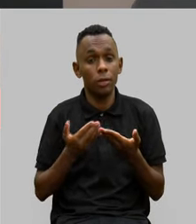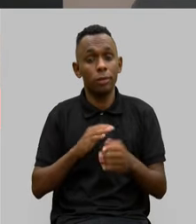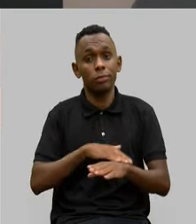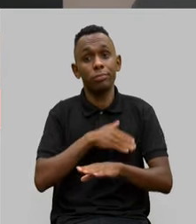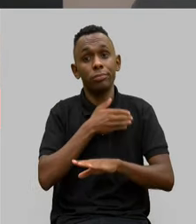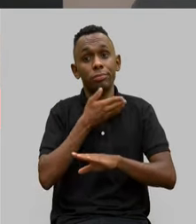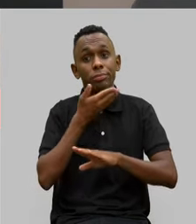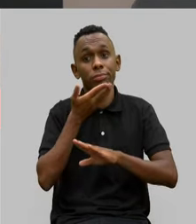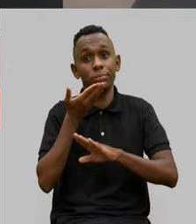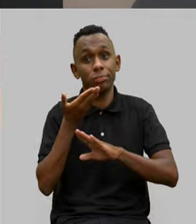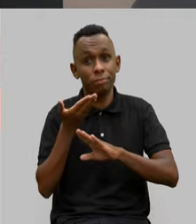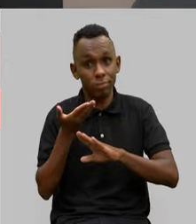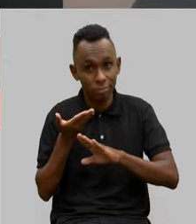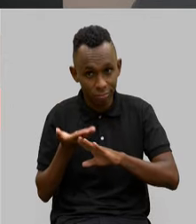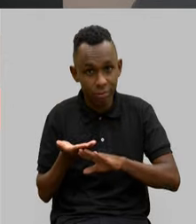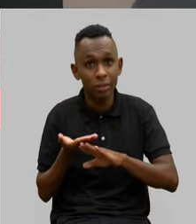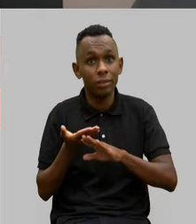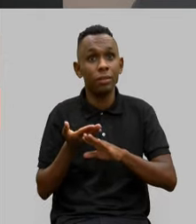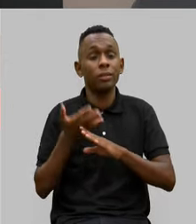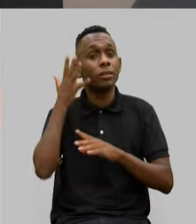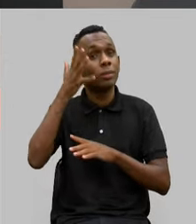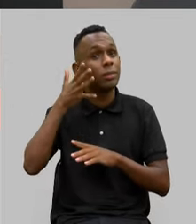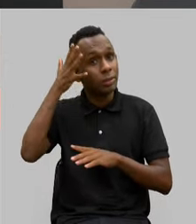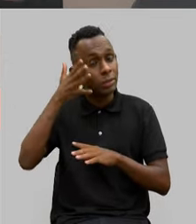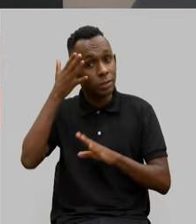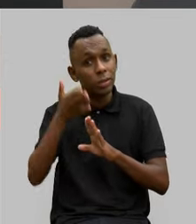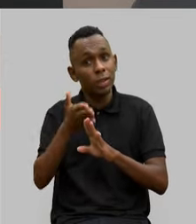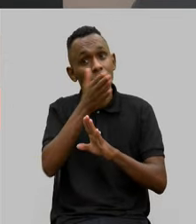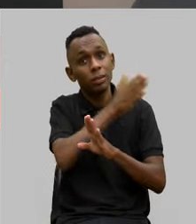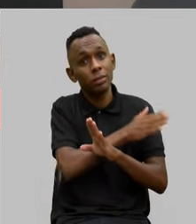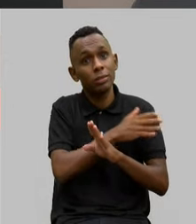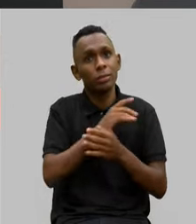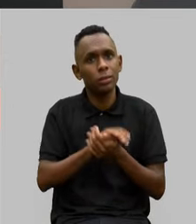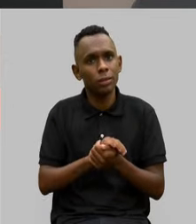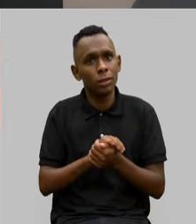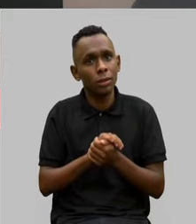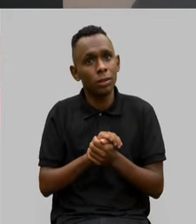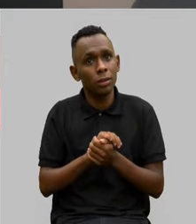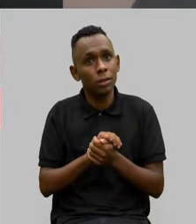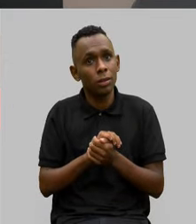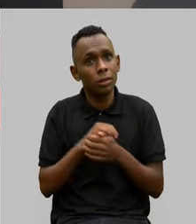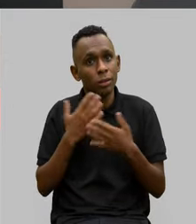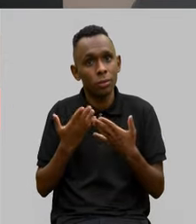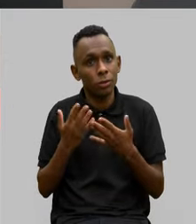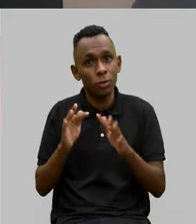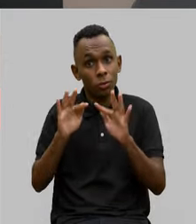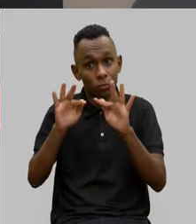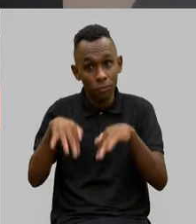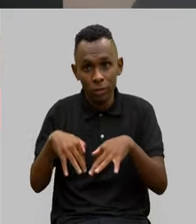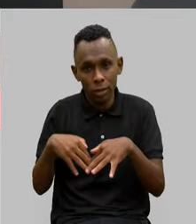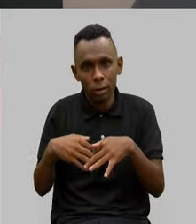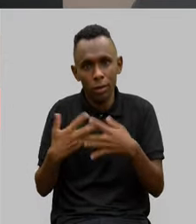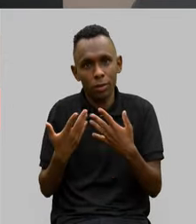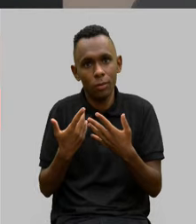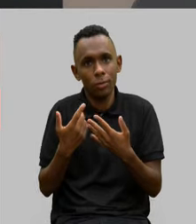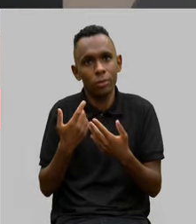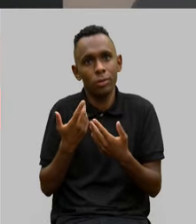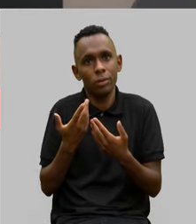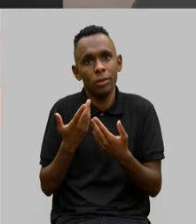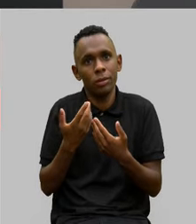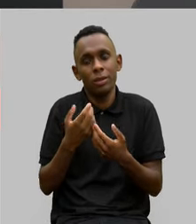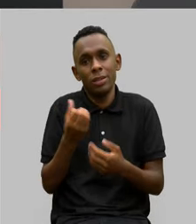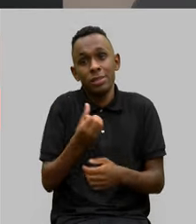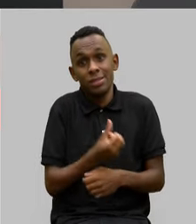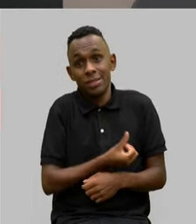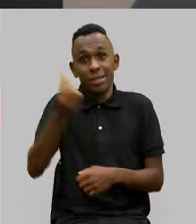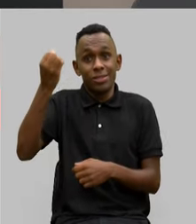né chegar aqui e falar depois de todos que falaram até que eu pedi falei não posso falar porque senão vai chegar no final eu não né vou só falar cestou vamos